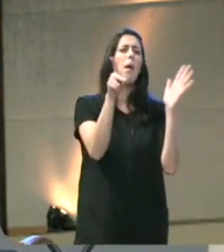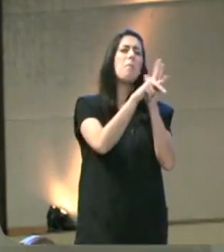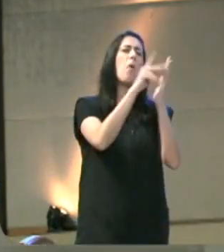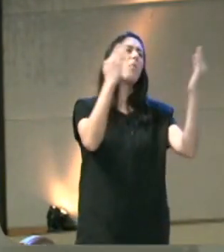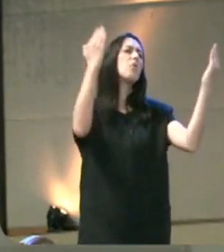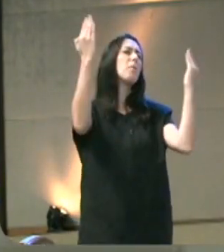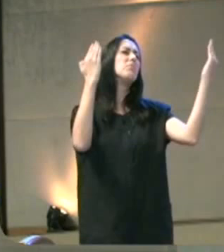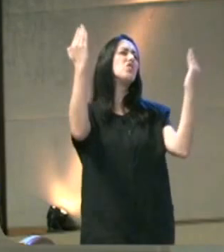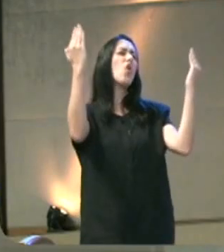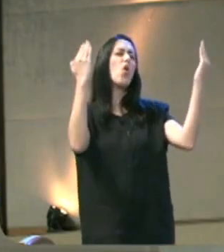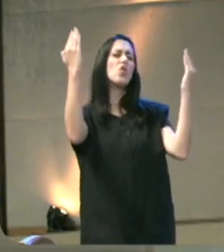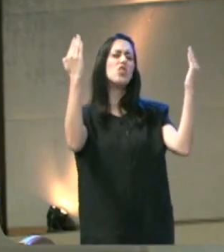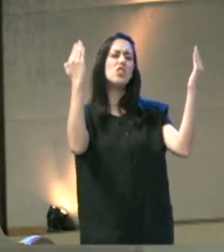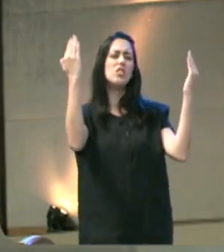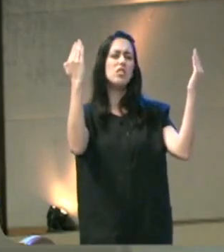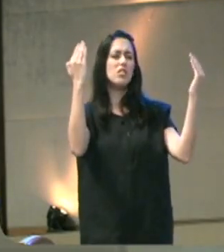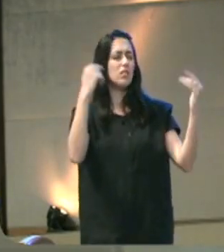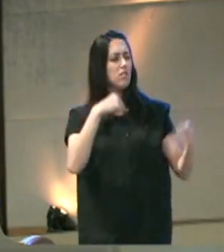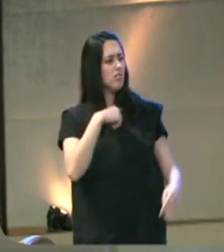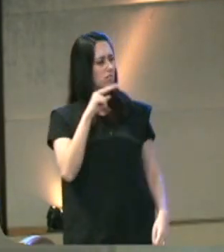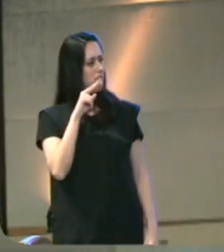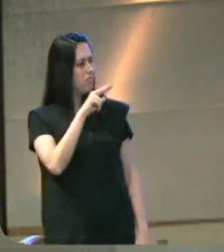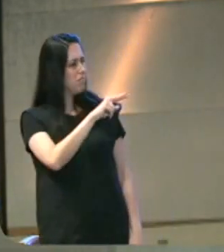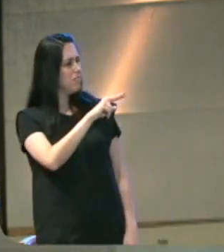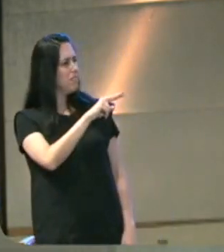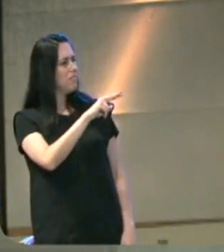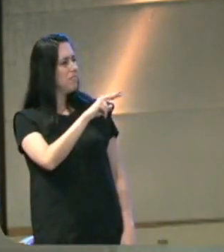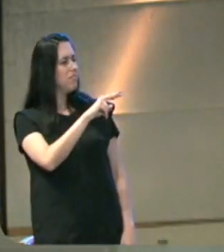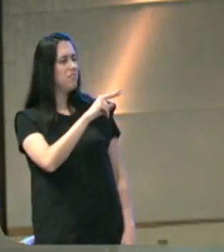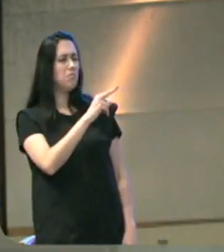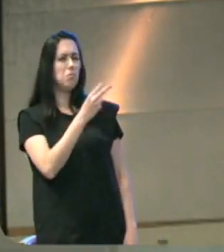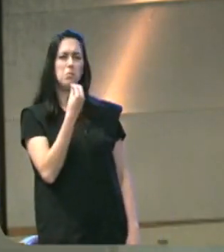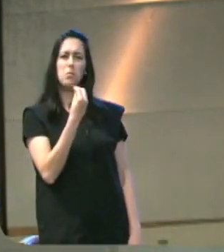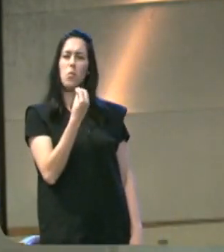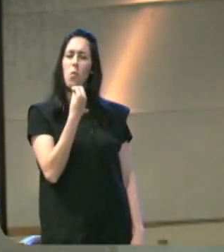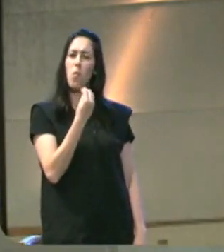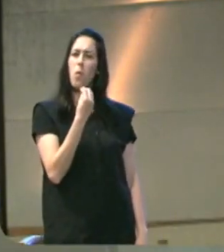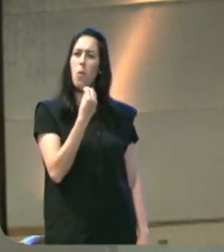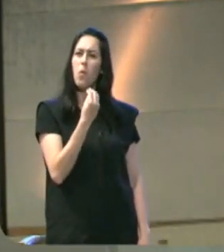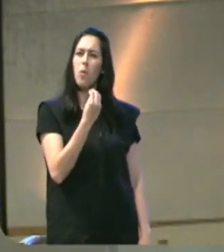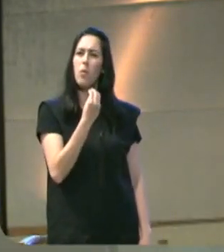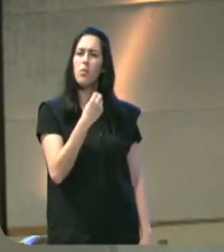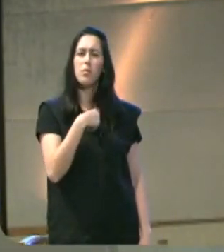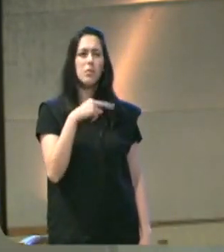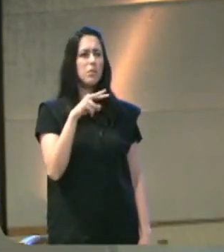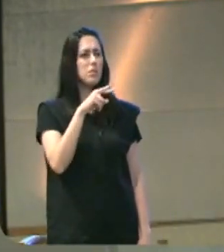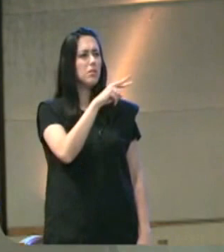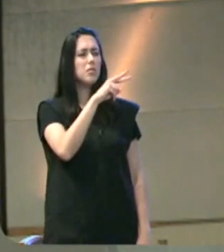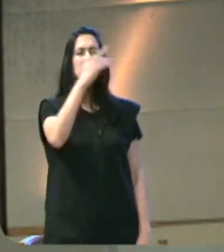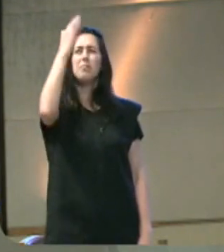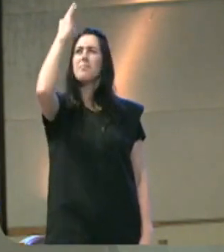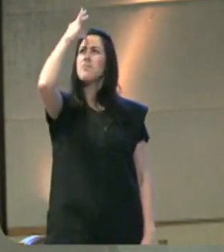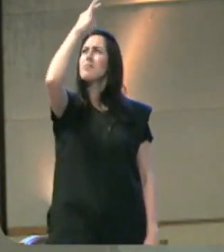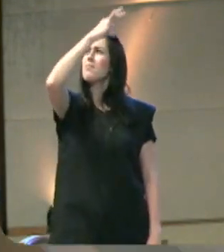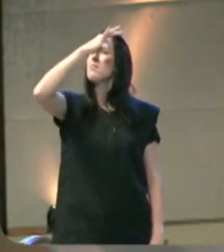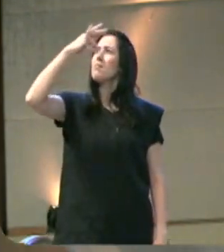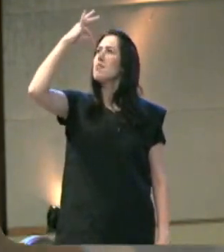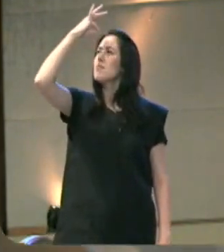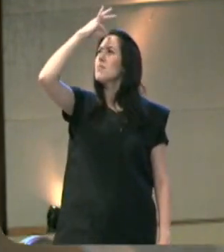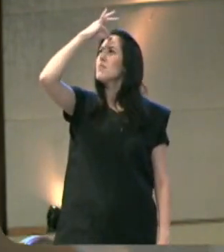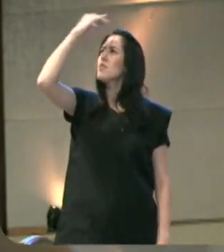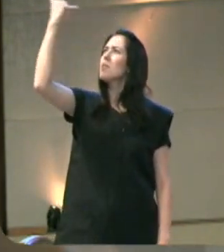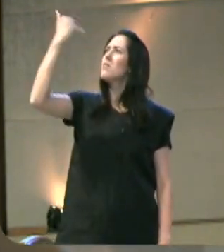psicanálise. E naquela hora, o Espírito Santo de Deus visitou aquele homem na casa dele, e disse assim: